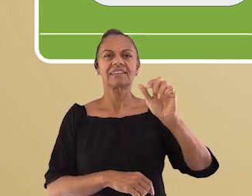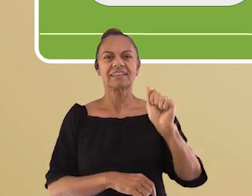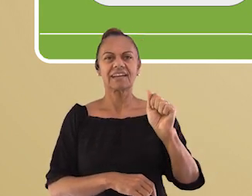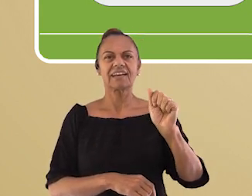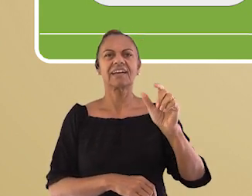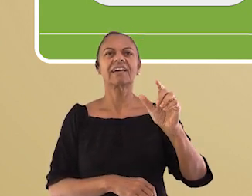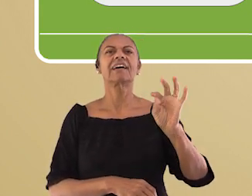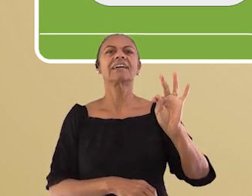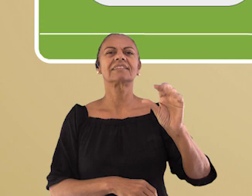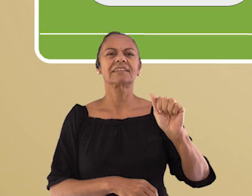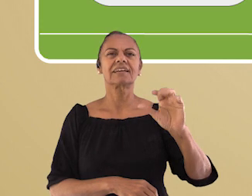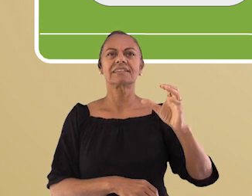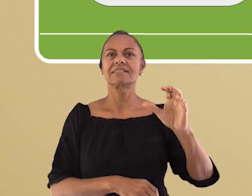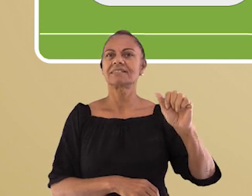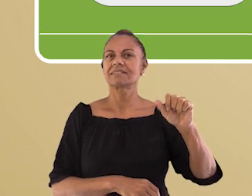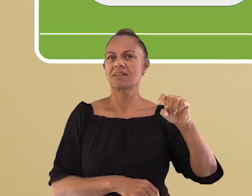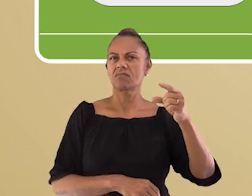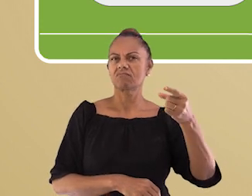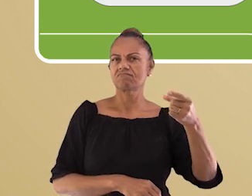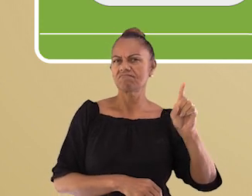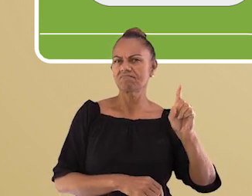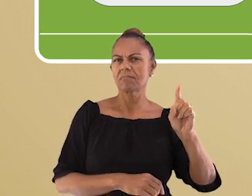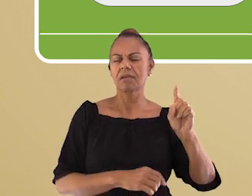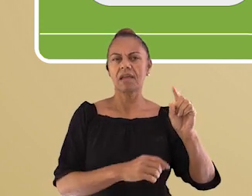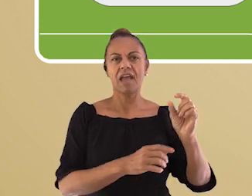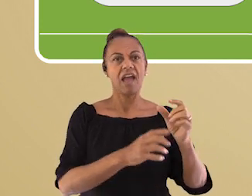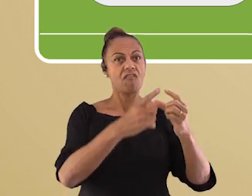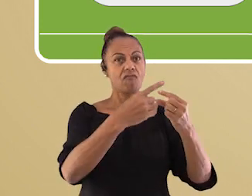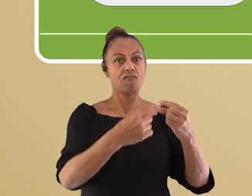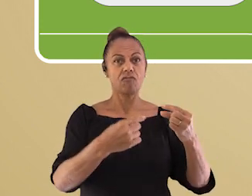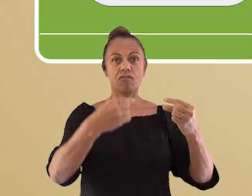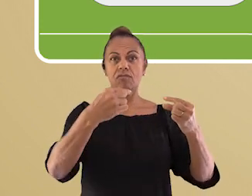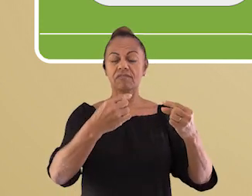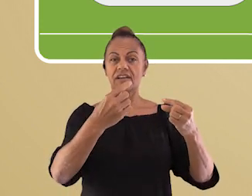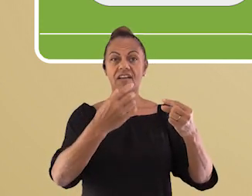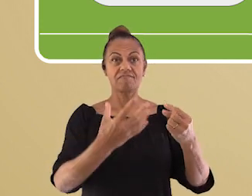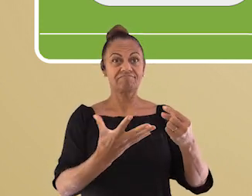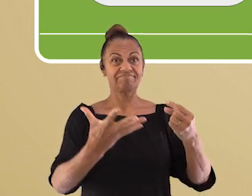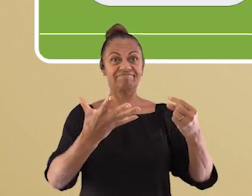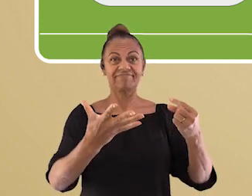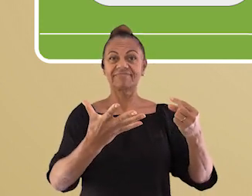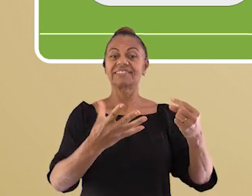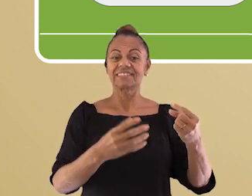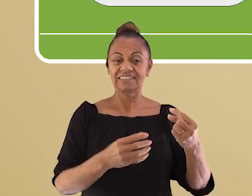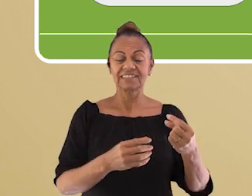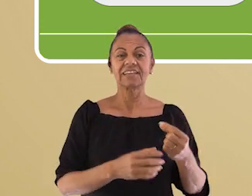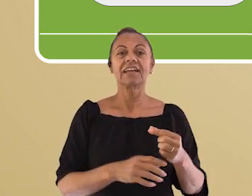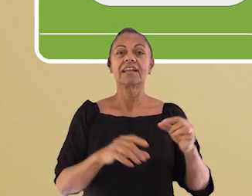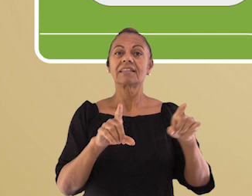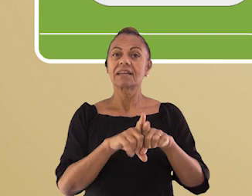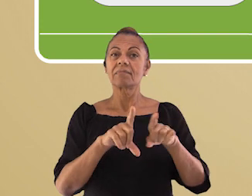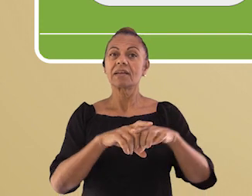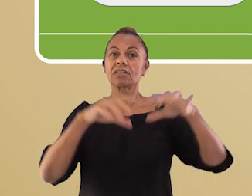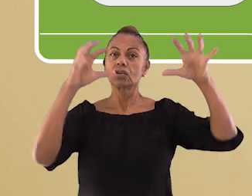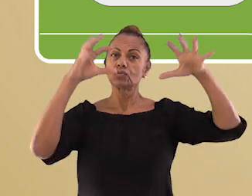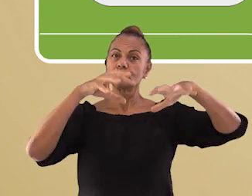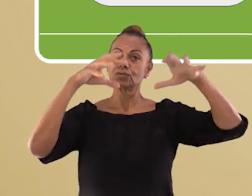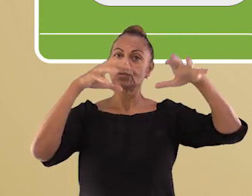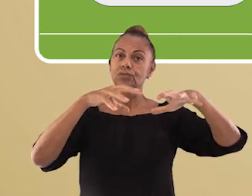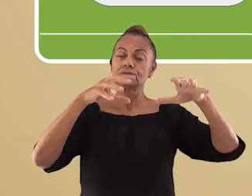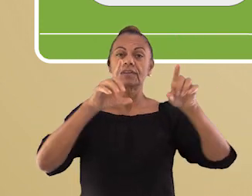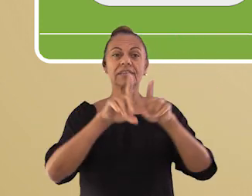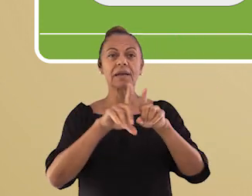hidratação e a produzir o seu alimento. Ela consegue essa água através da chuva e quando nós